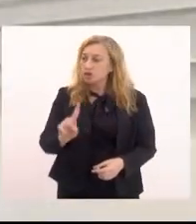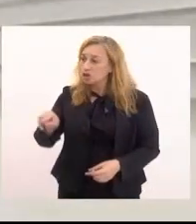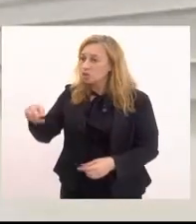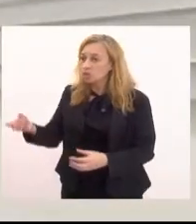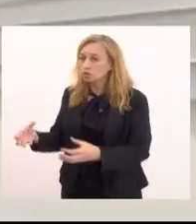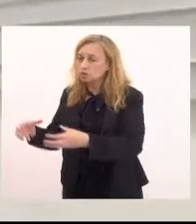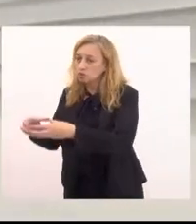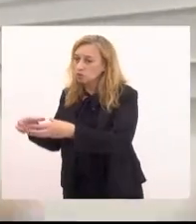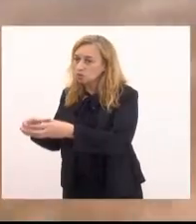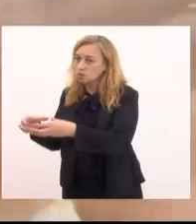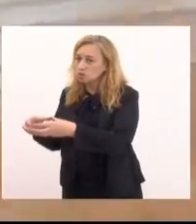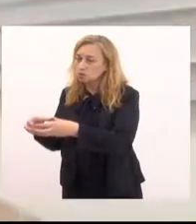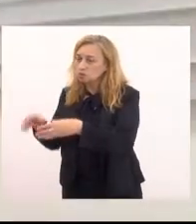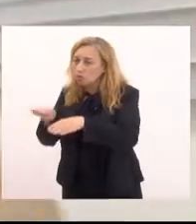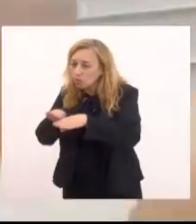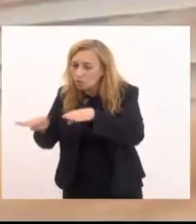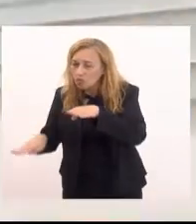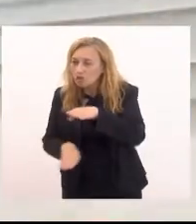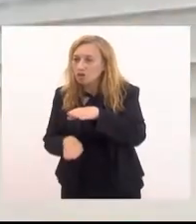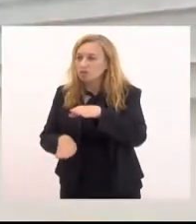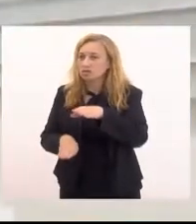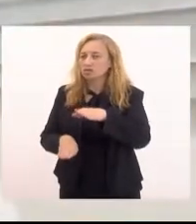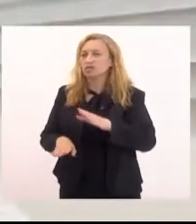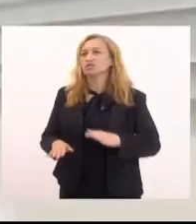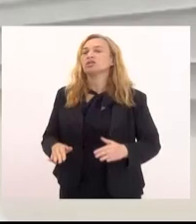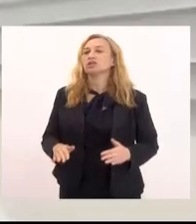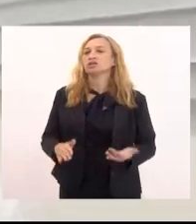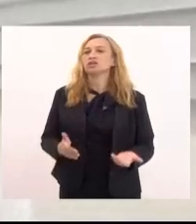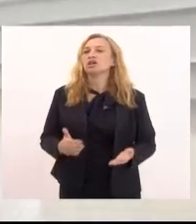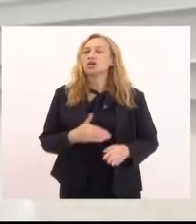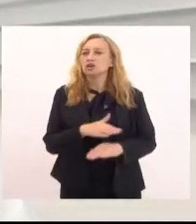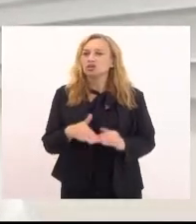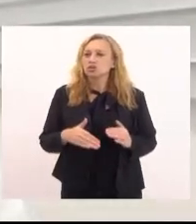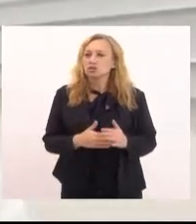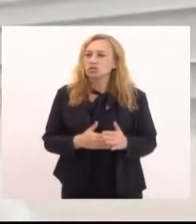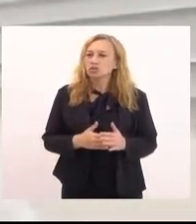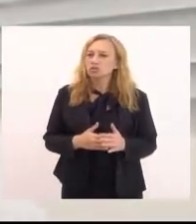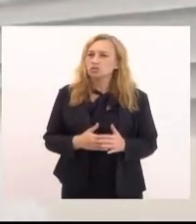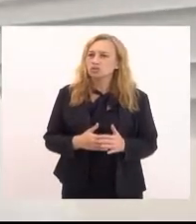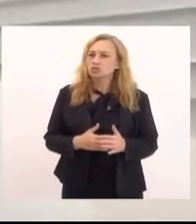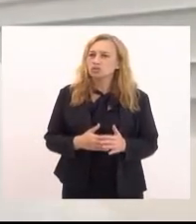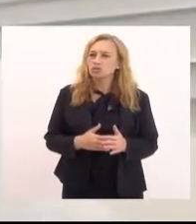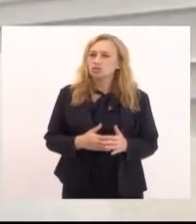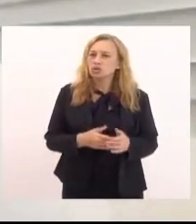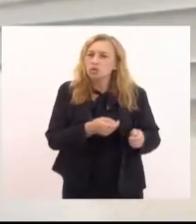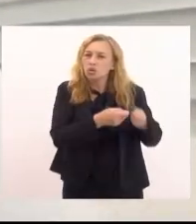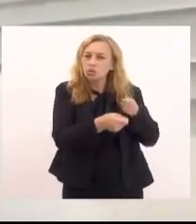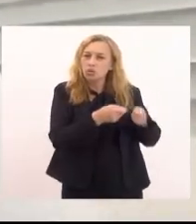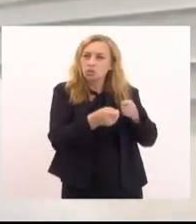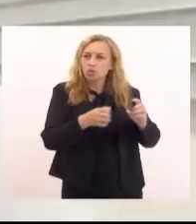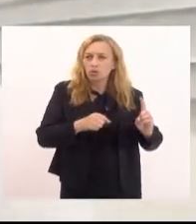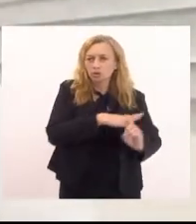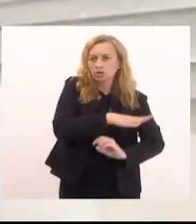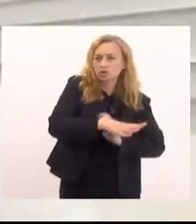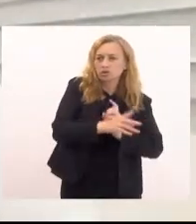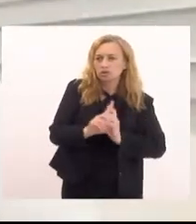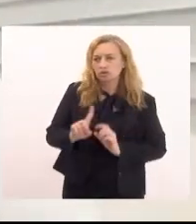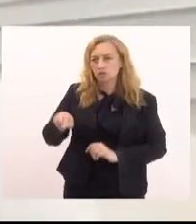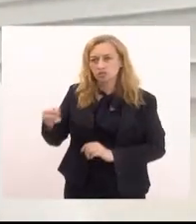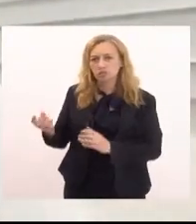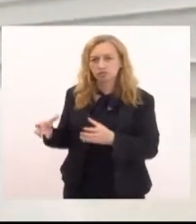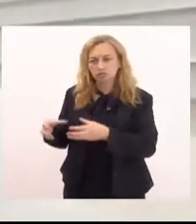a um grupo, e toda a brutalidade, né, a marginalização e o controle social a um outro